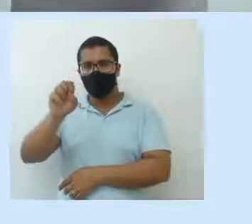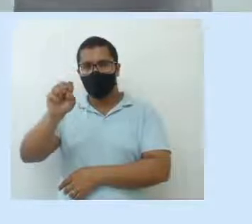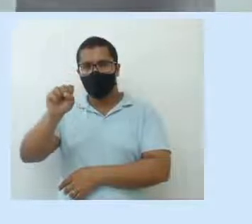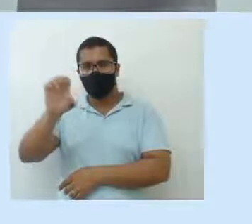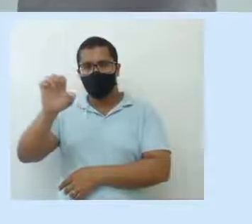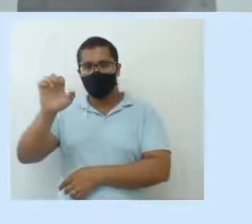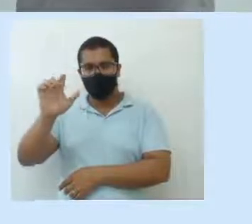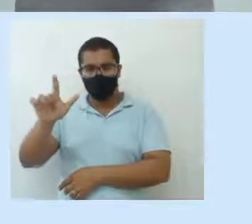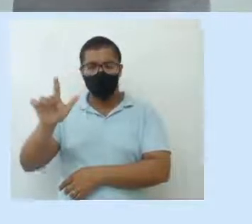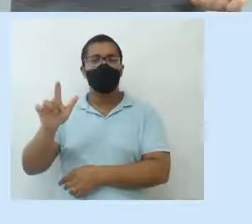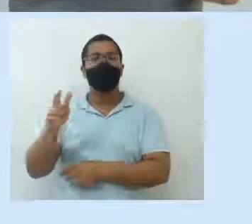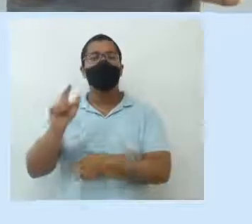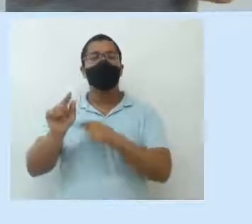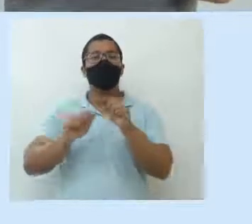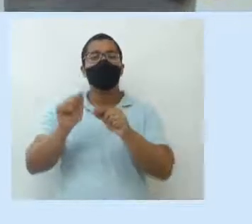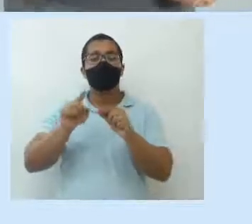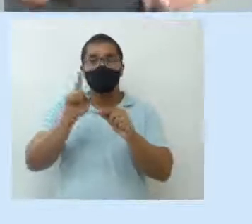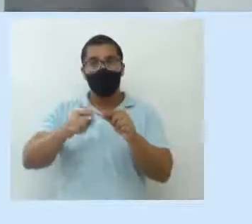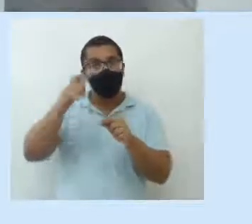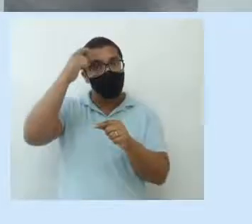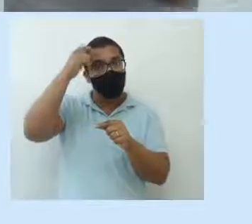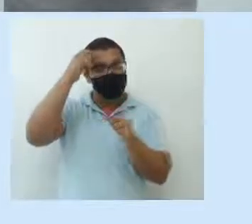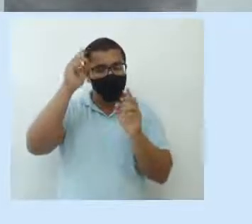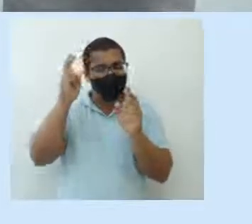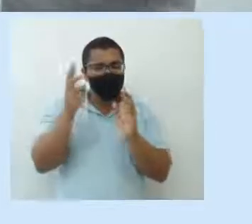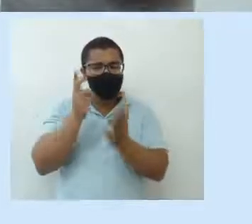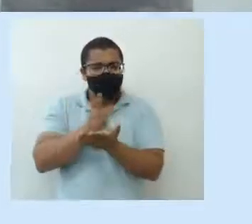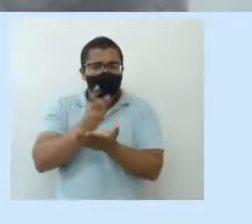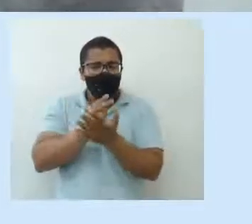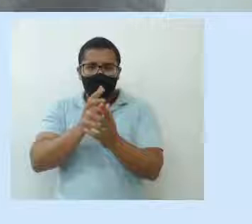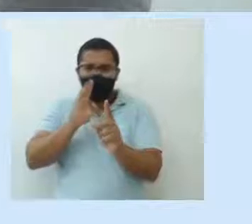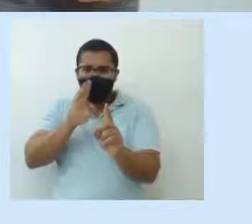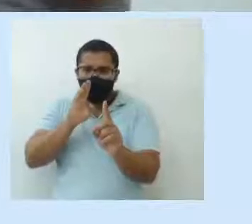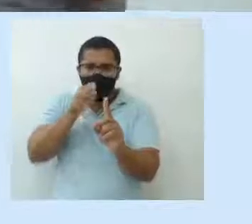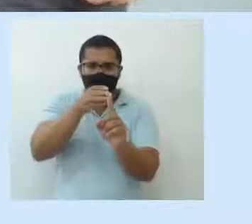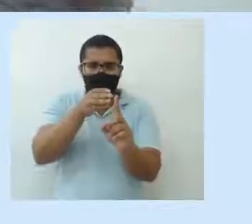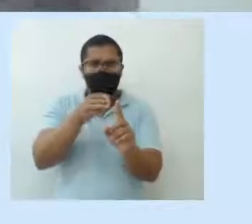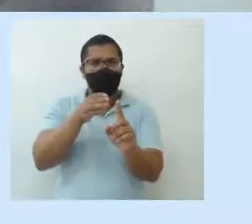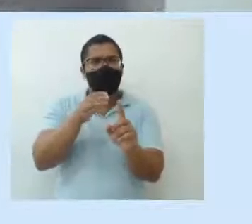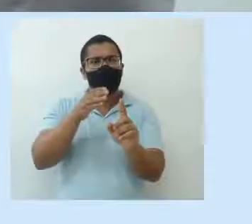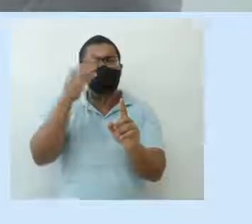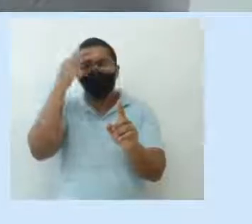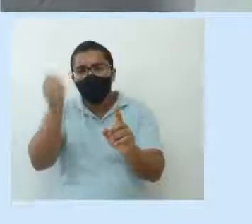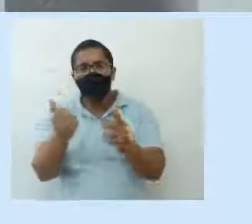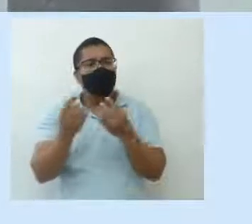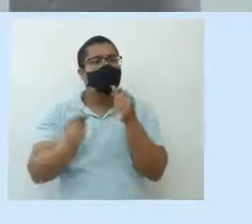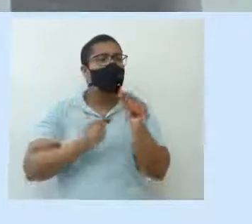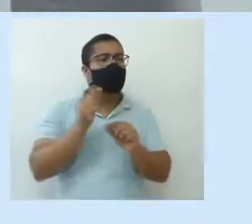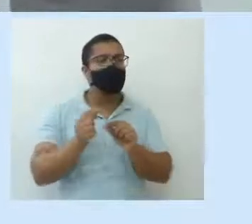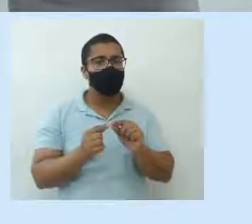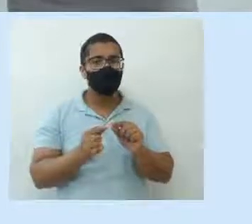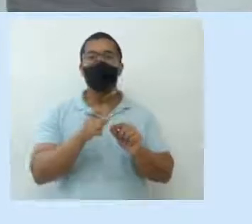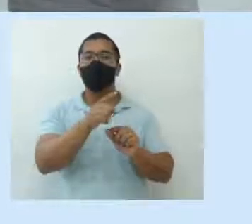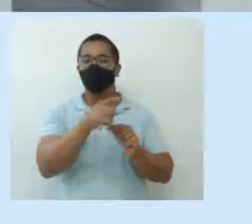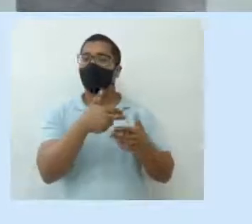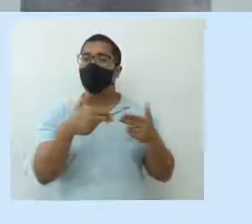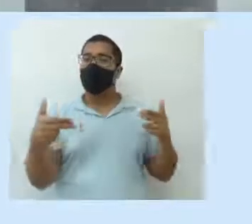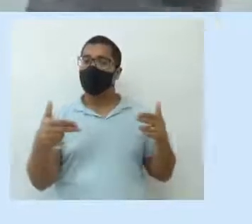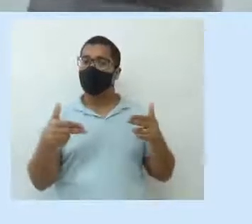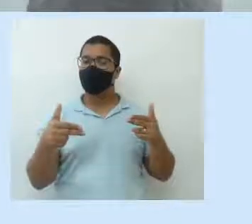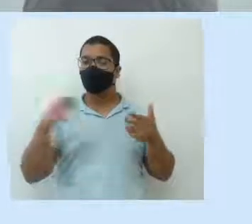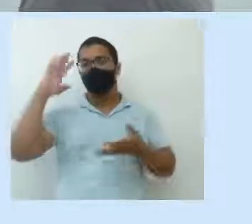é sempre intencional, é sempre consciência de algo. Então, olha aí, a consciência intencional,